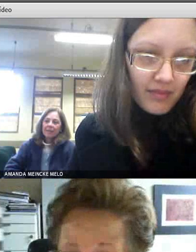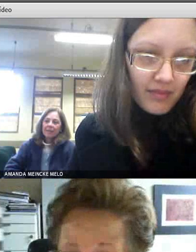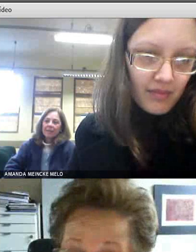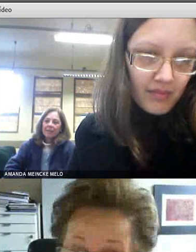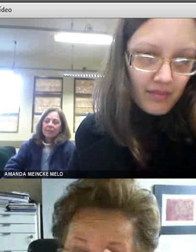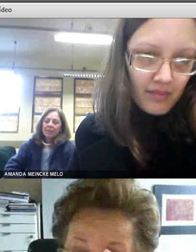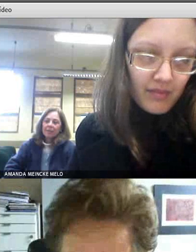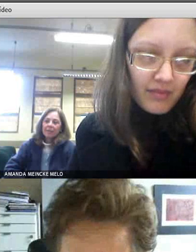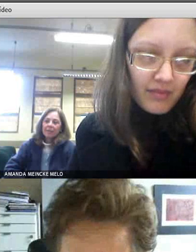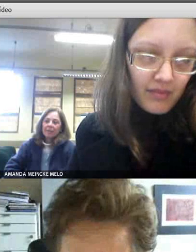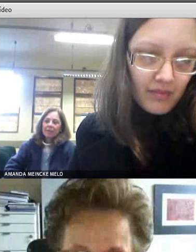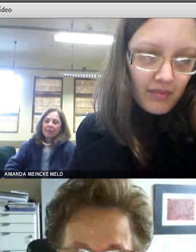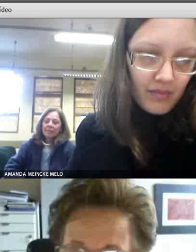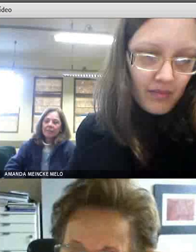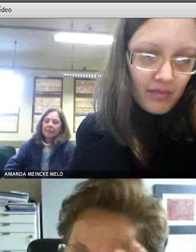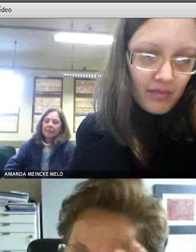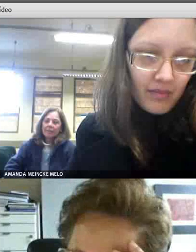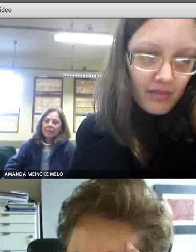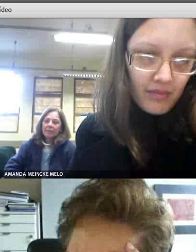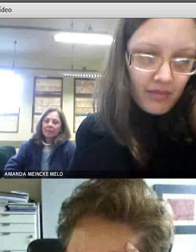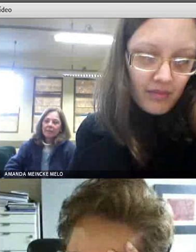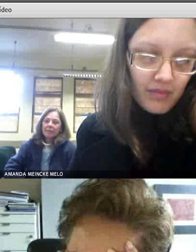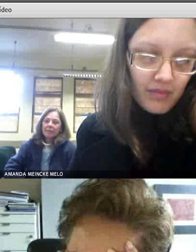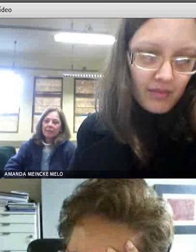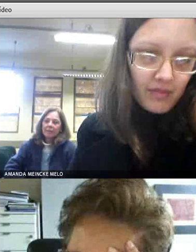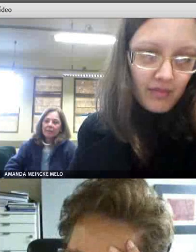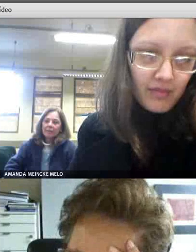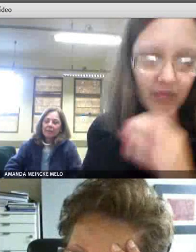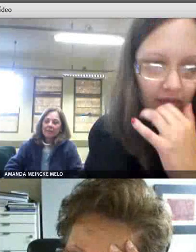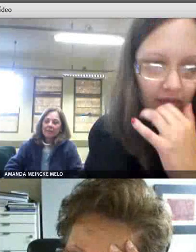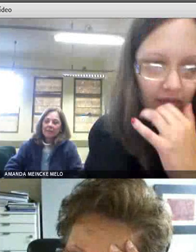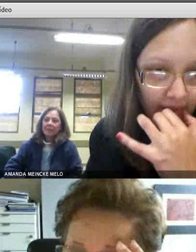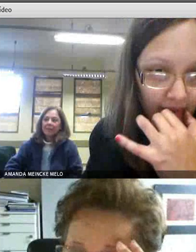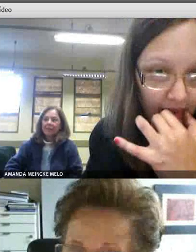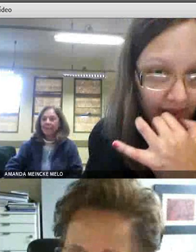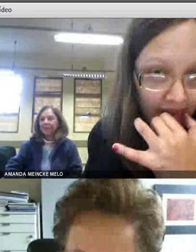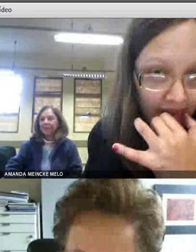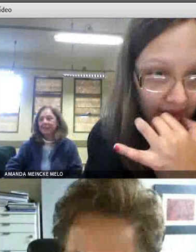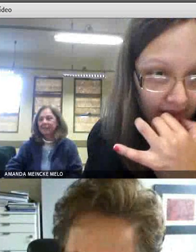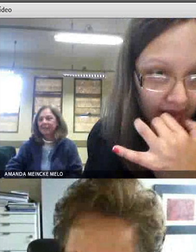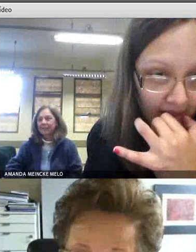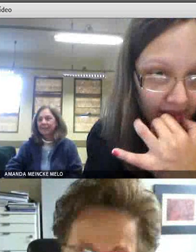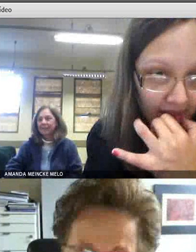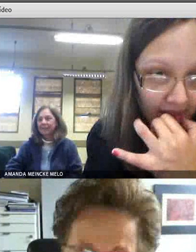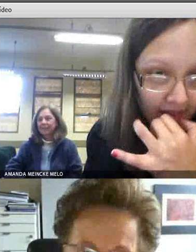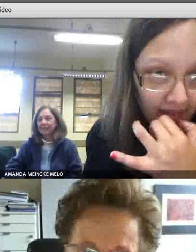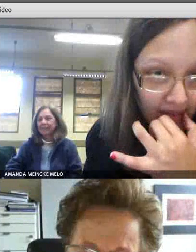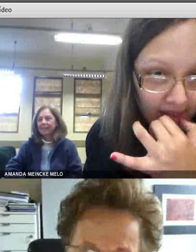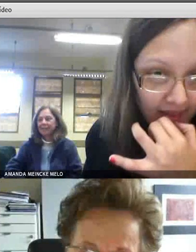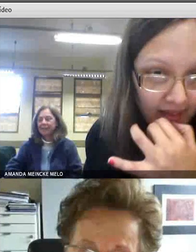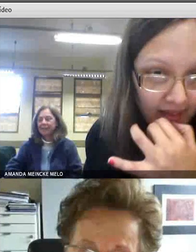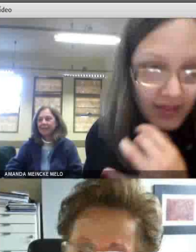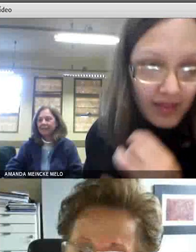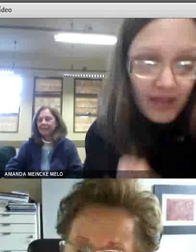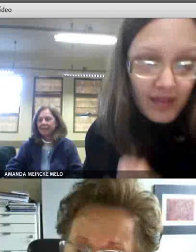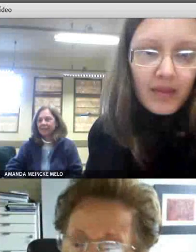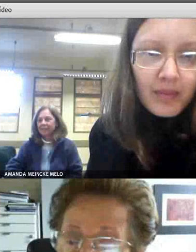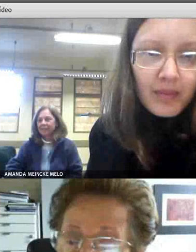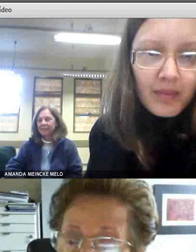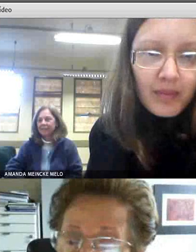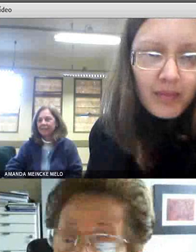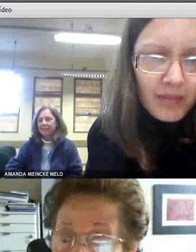objeto de aprendizagem, cada grupo. O grupo resolveu fazer, adivinha o projeto de aprendizagem que eles fizeram. Eles eram assim. Os